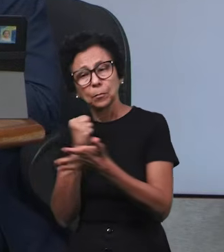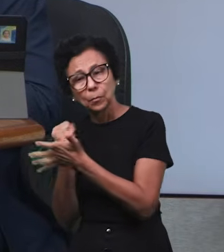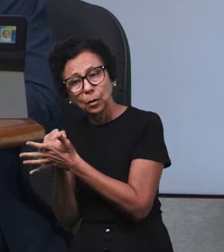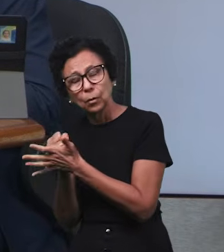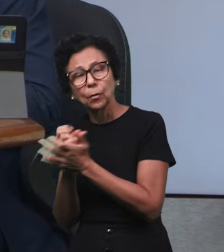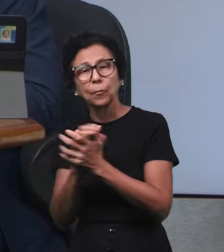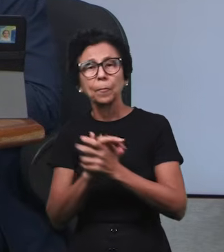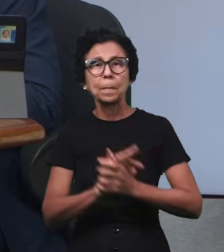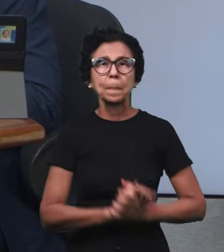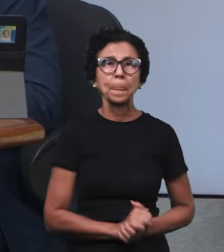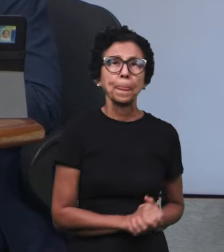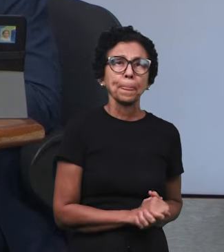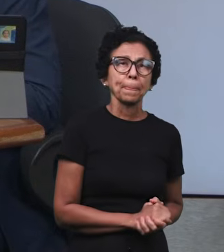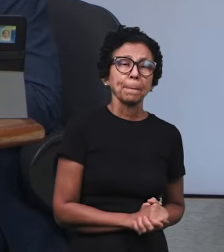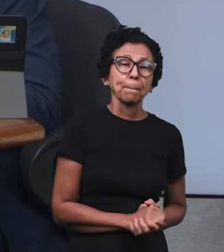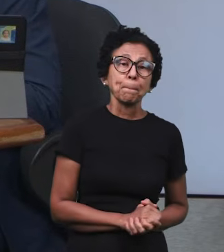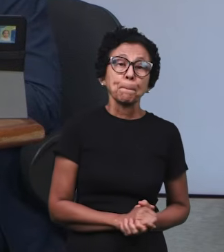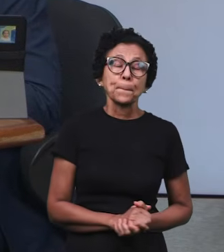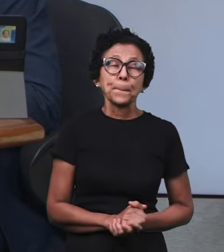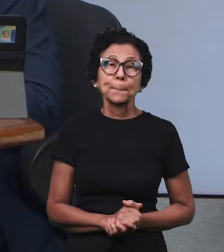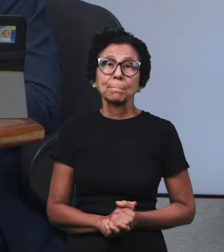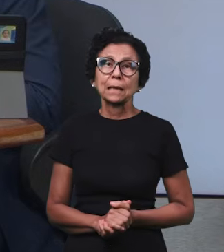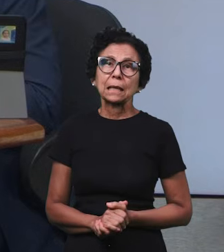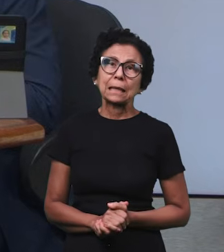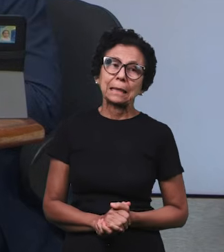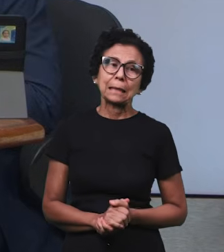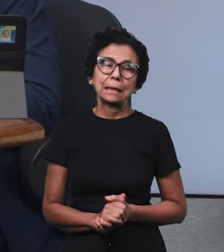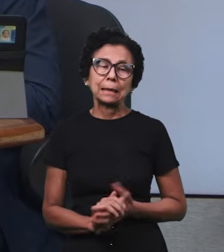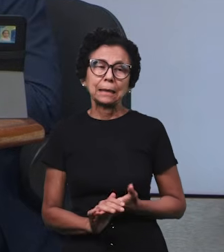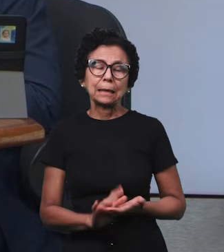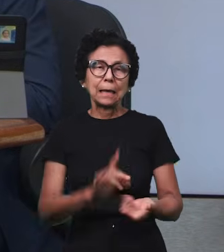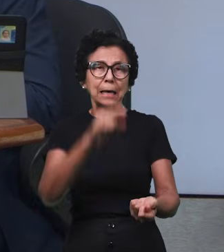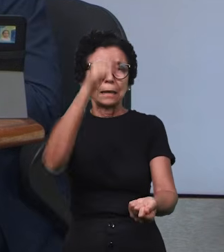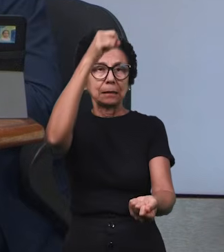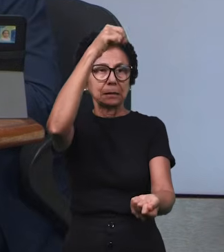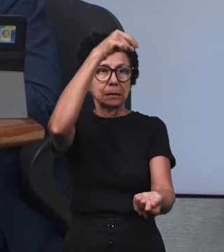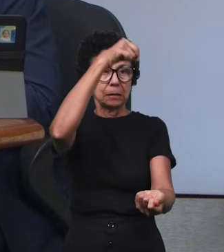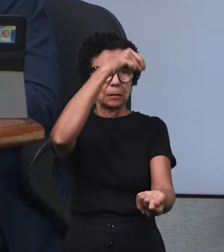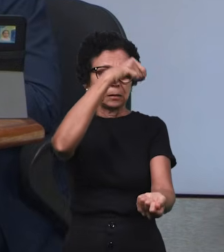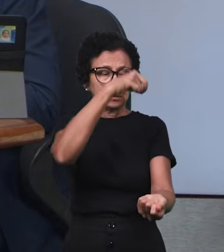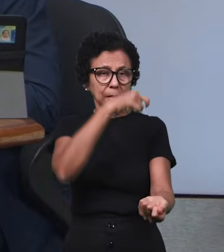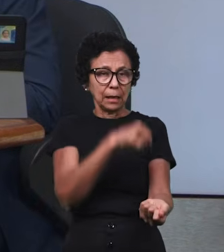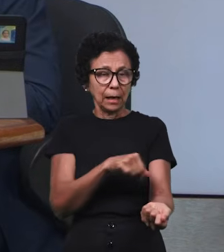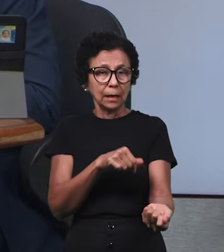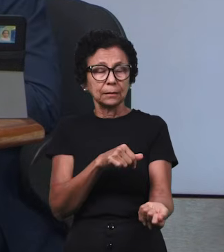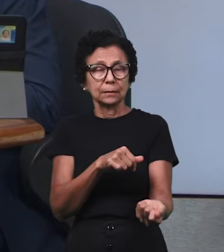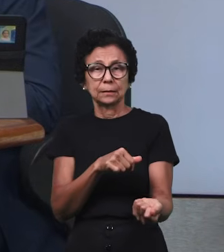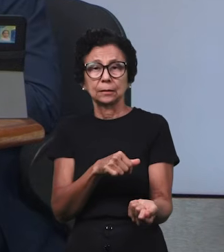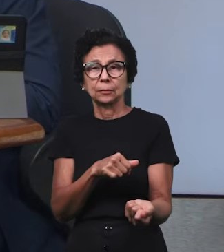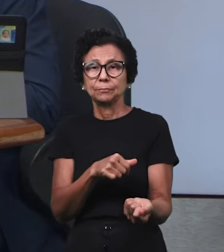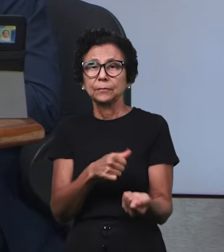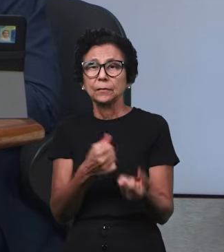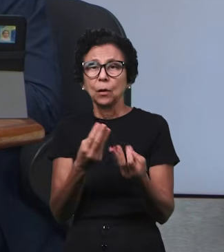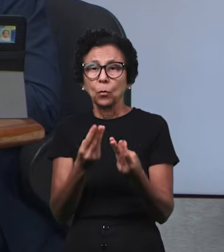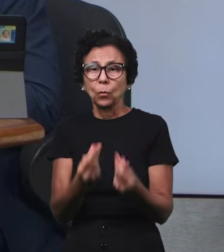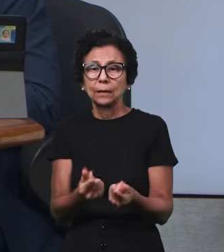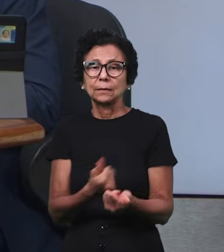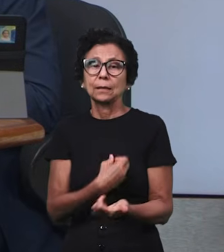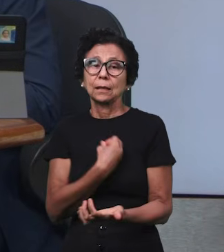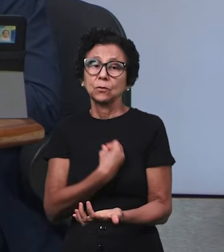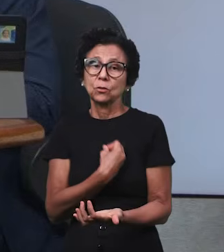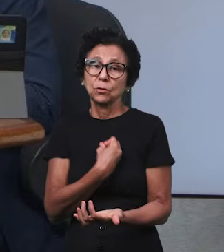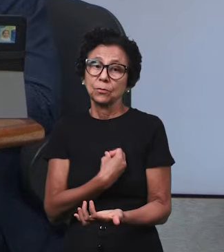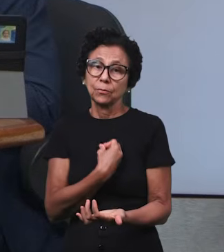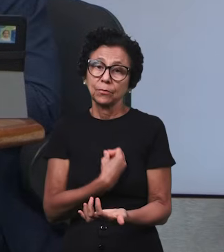Na hemodiálise, eu digo que é até um pouco mais difícil essa questão da qualidade de vida. Por quê? Porque a diálise